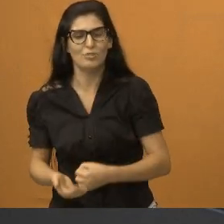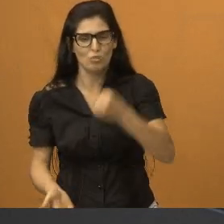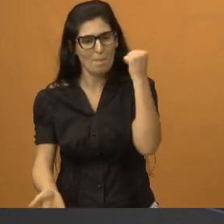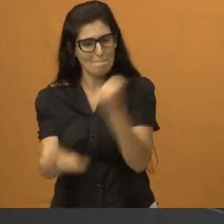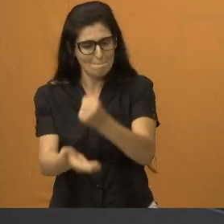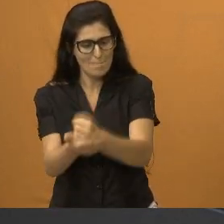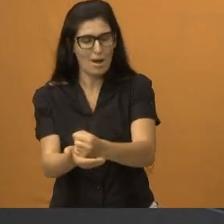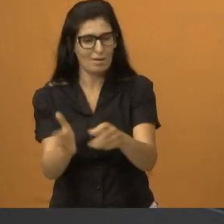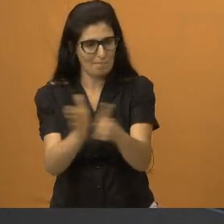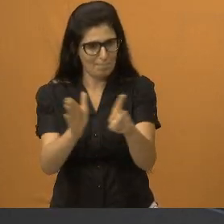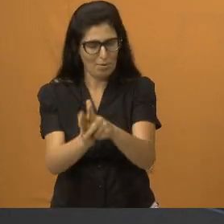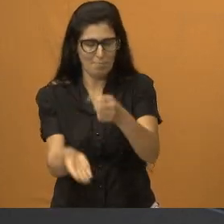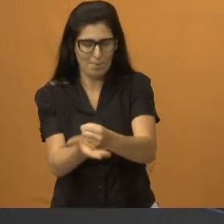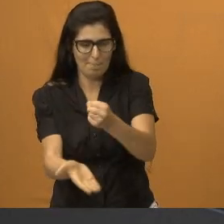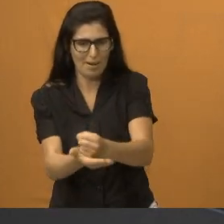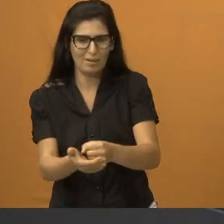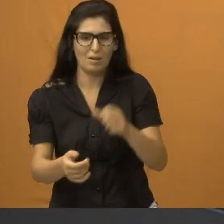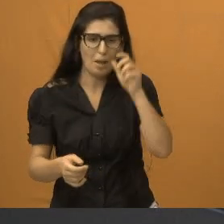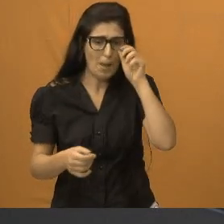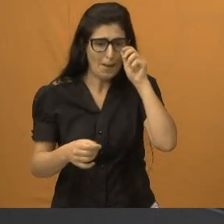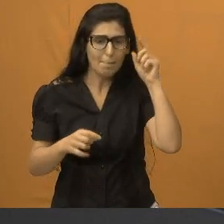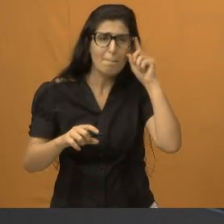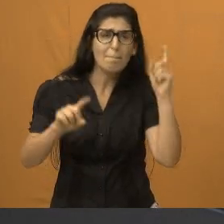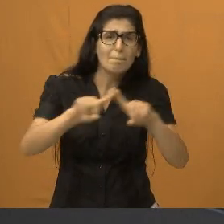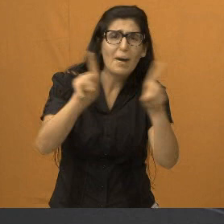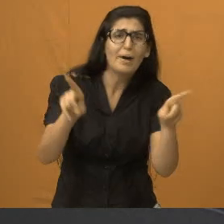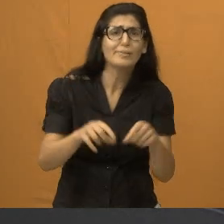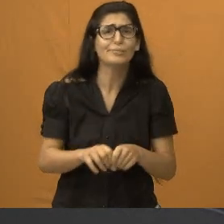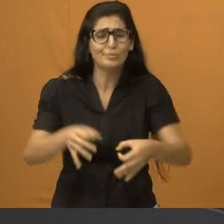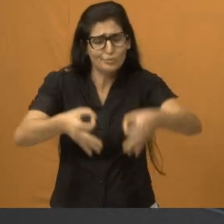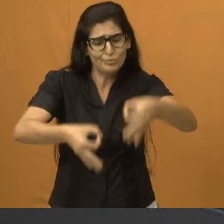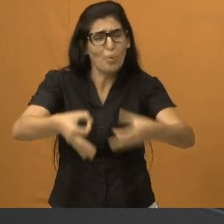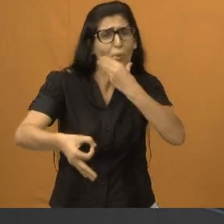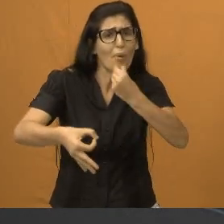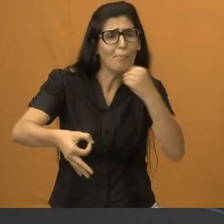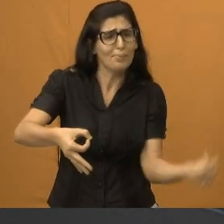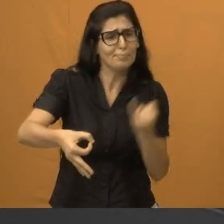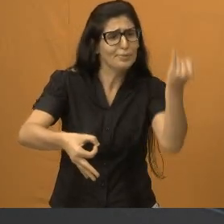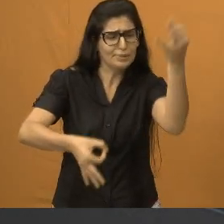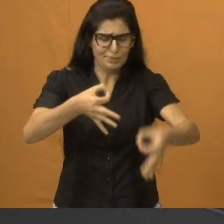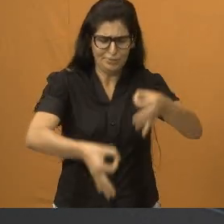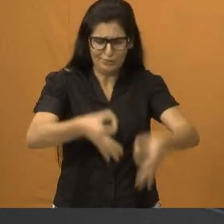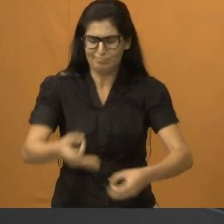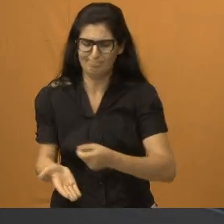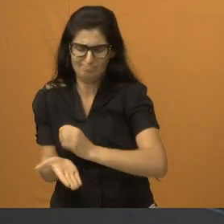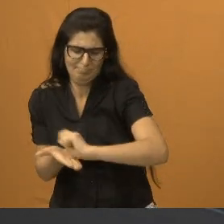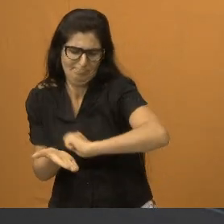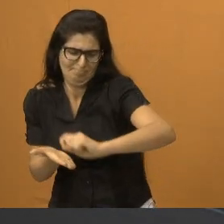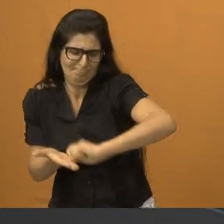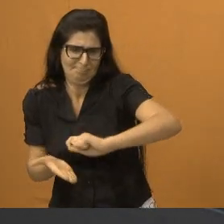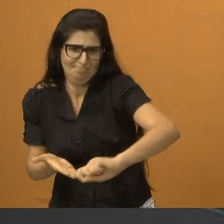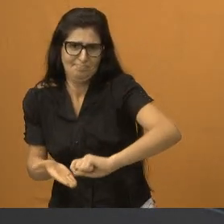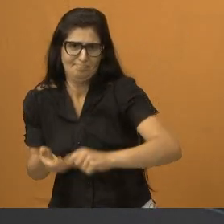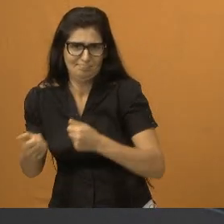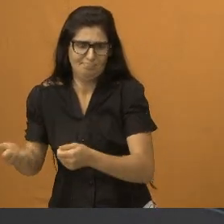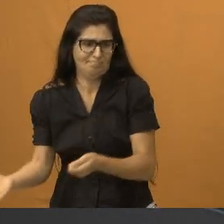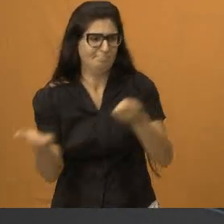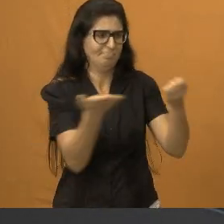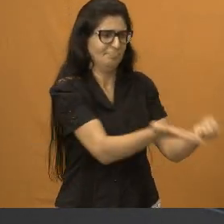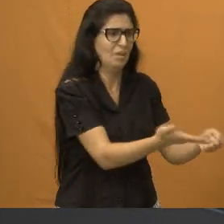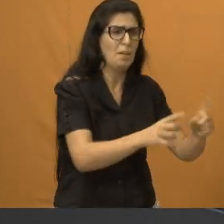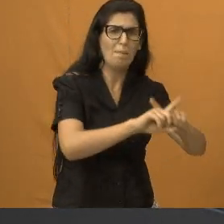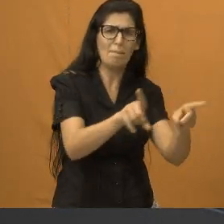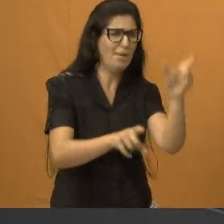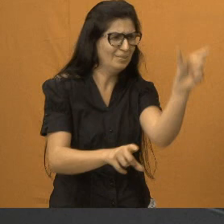aspas também, não sei se está no meio ou não, mas coitado, dá o remédio da marca X. O cara não está doente, ele pega